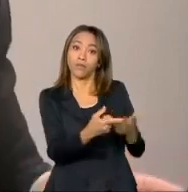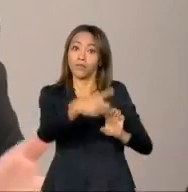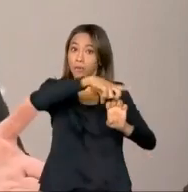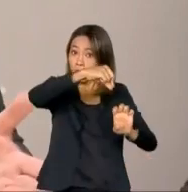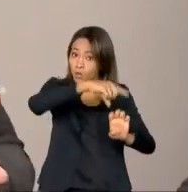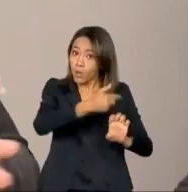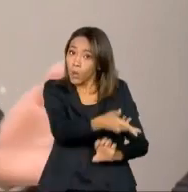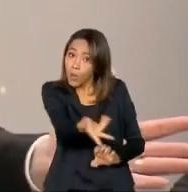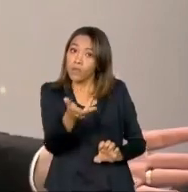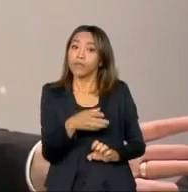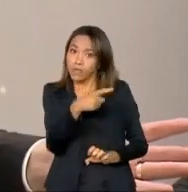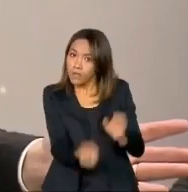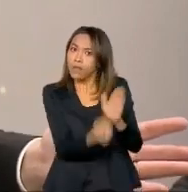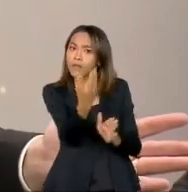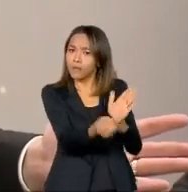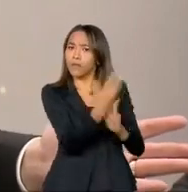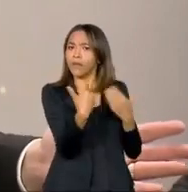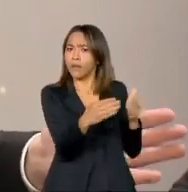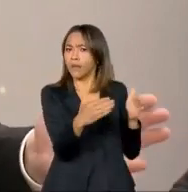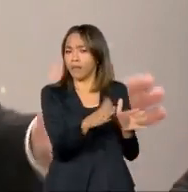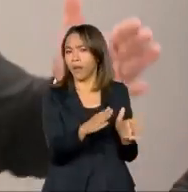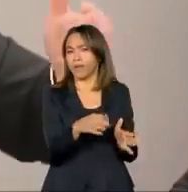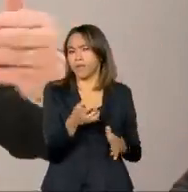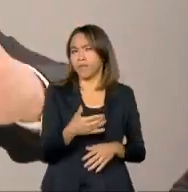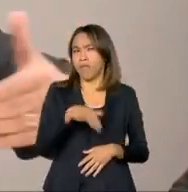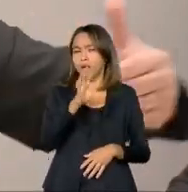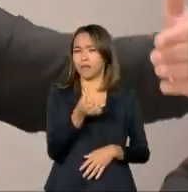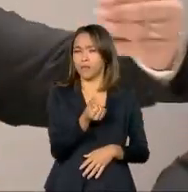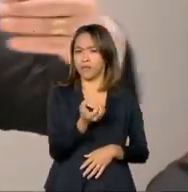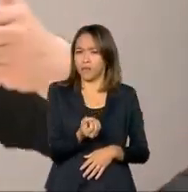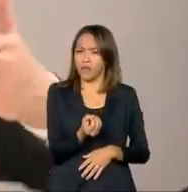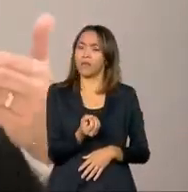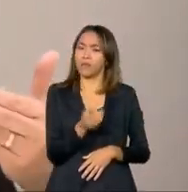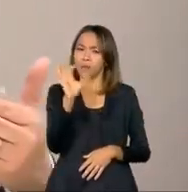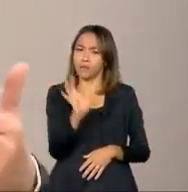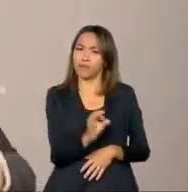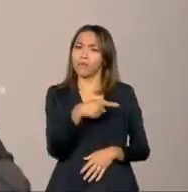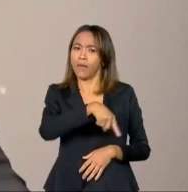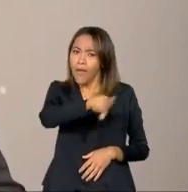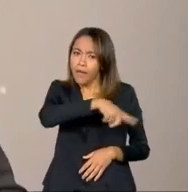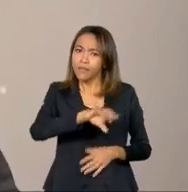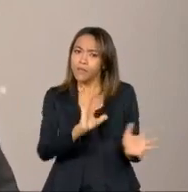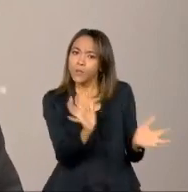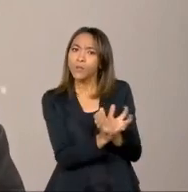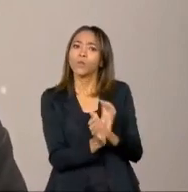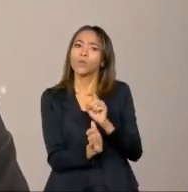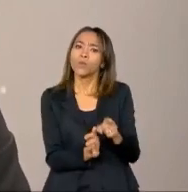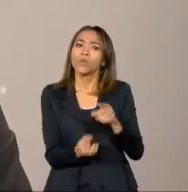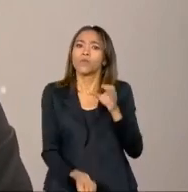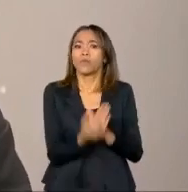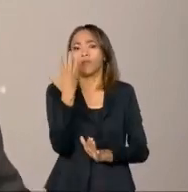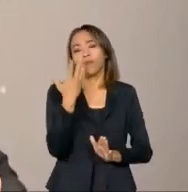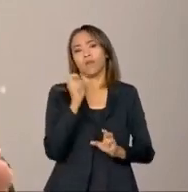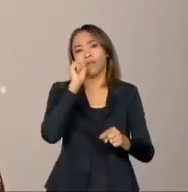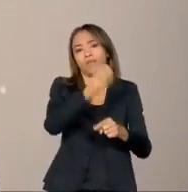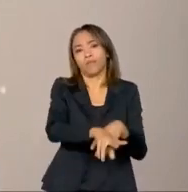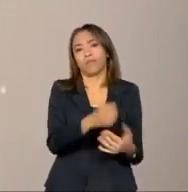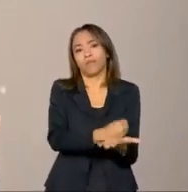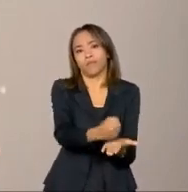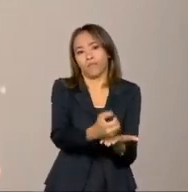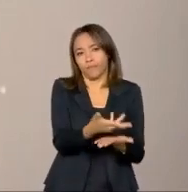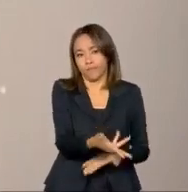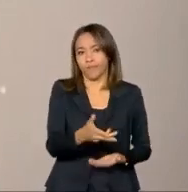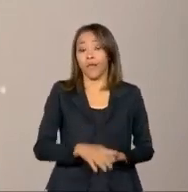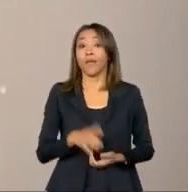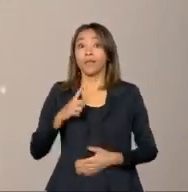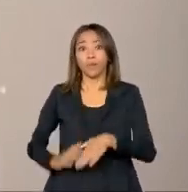emprego. Nós temos 70% e poucos dos empregos do Brasil gerado por esse grupo de pessoas. Há um